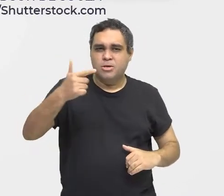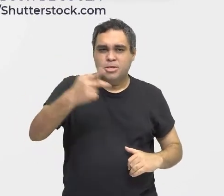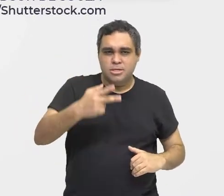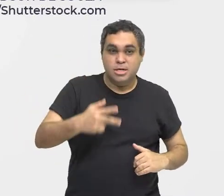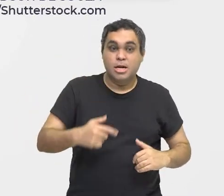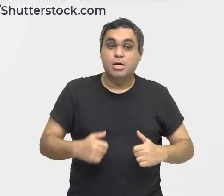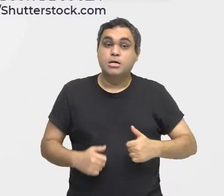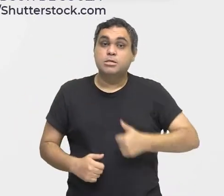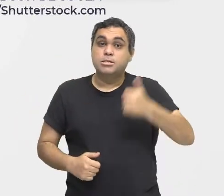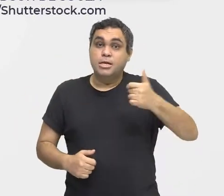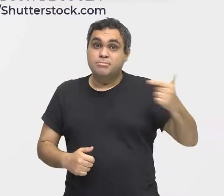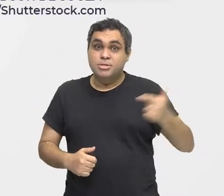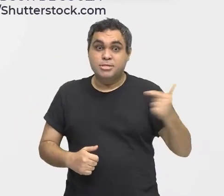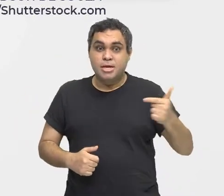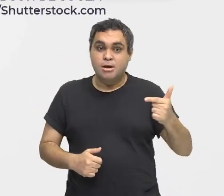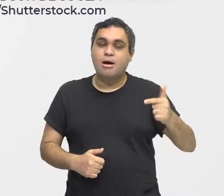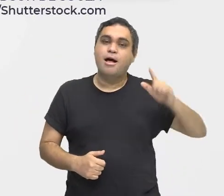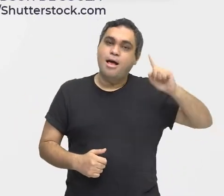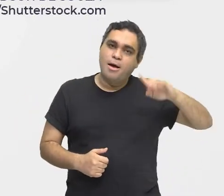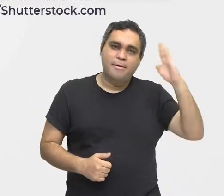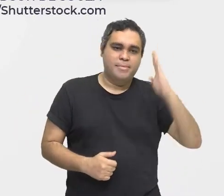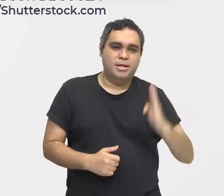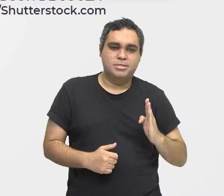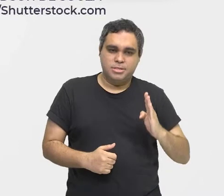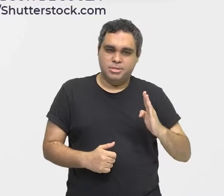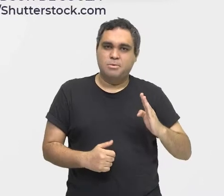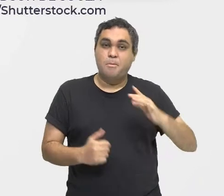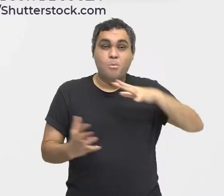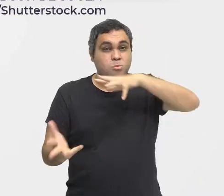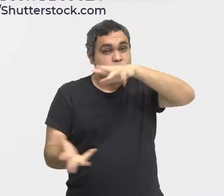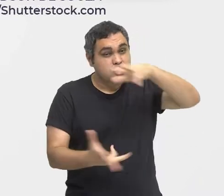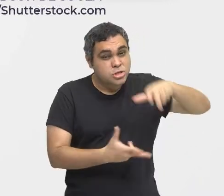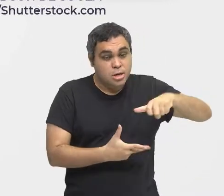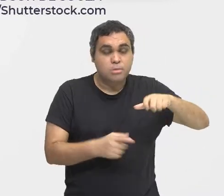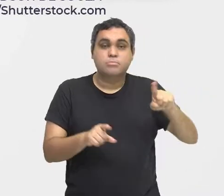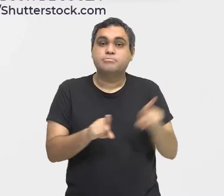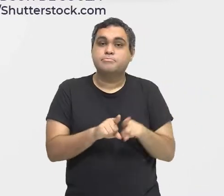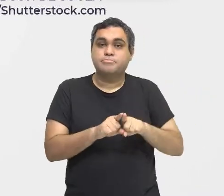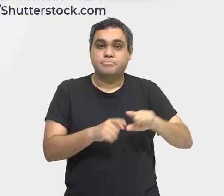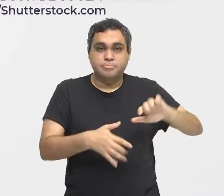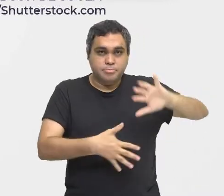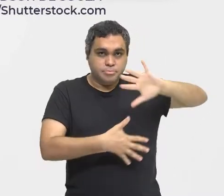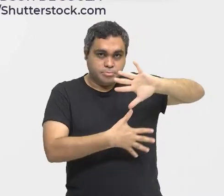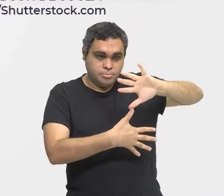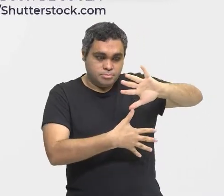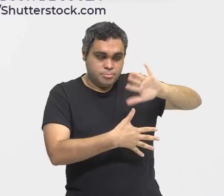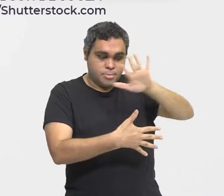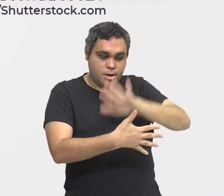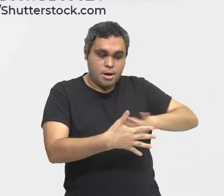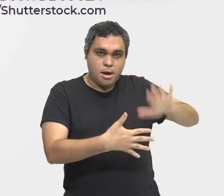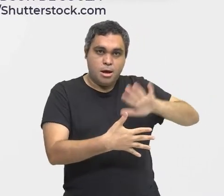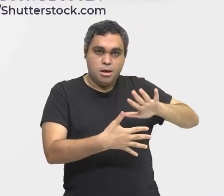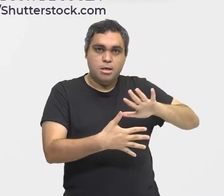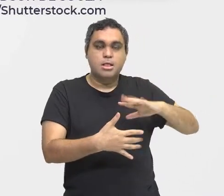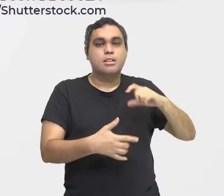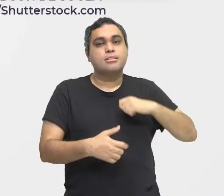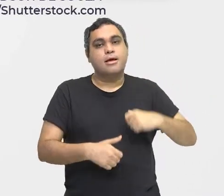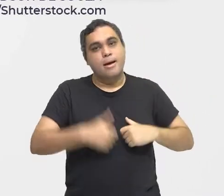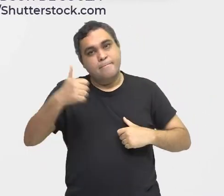mundial, tá? E vai ser a terceira maior do continente americano, ficando atrás